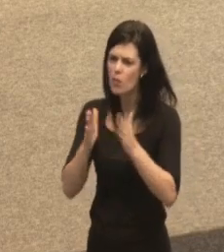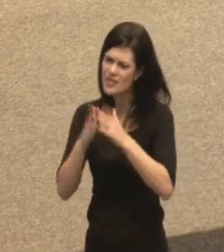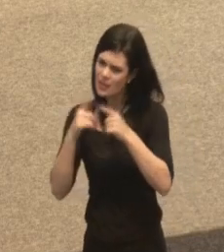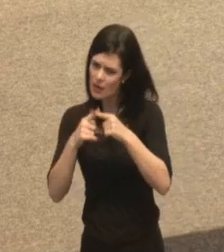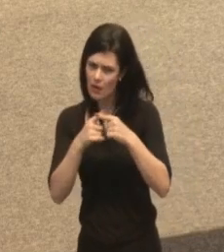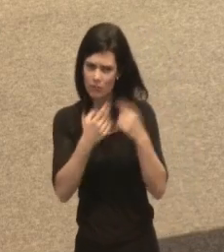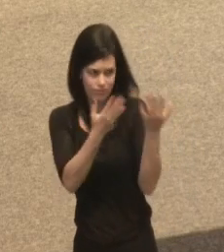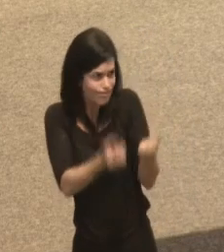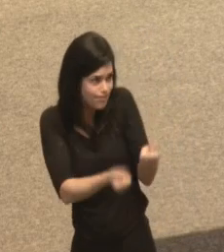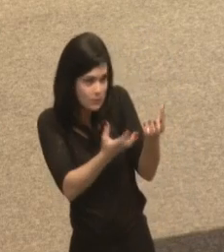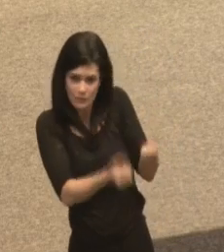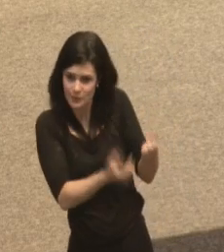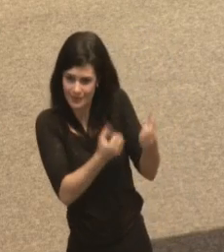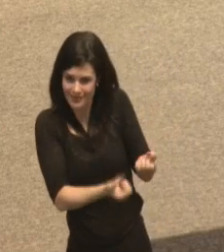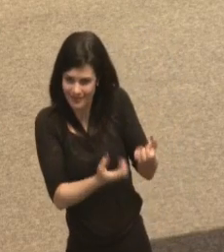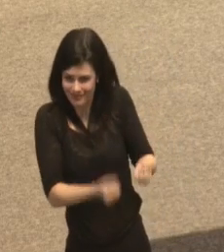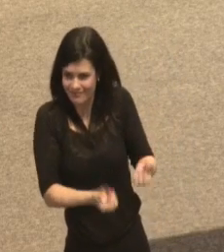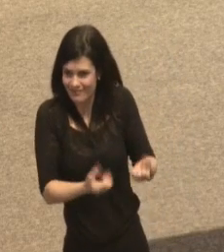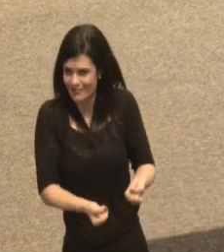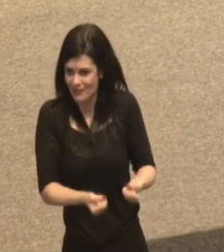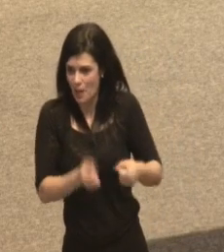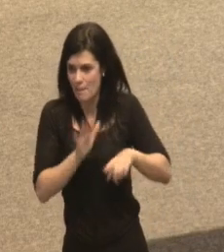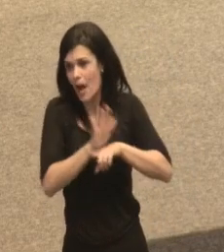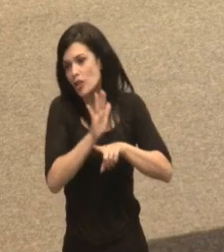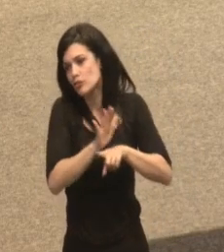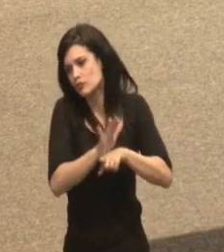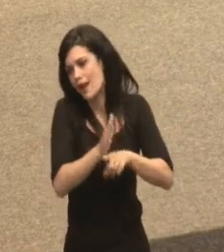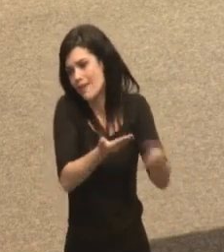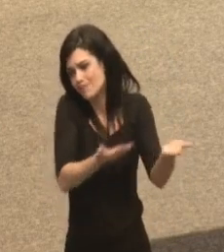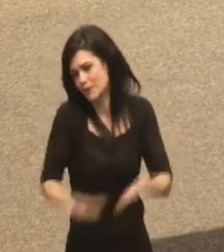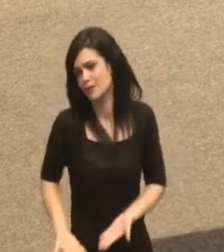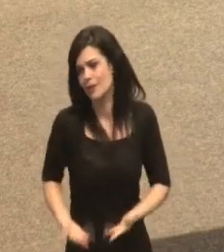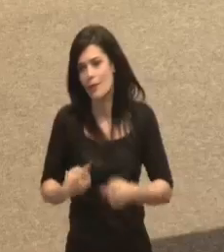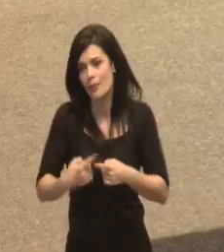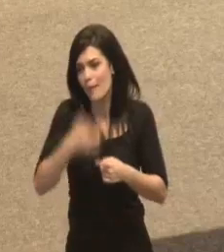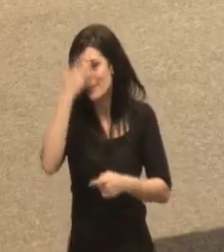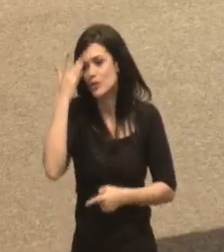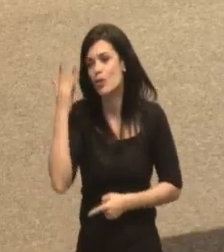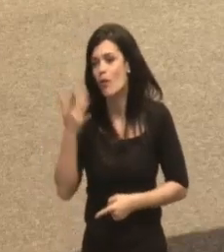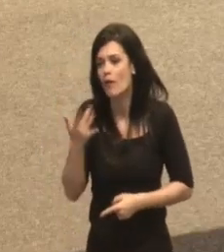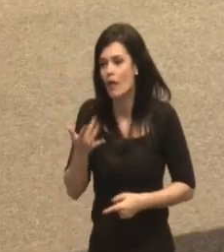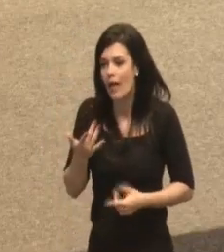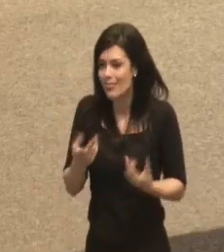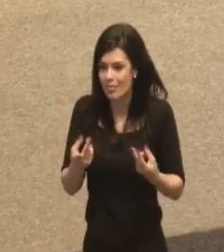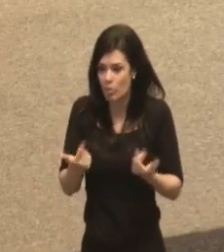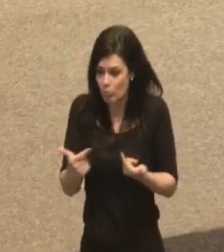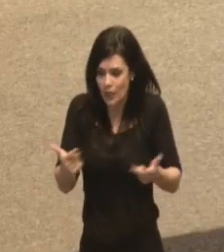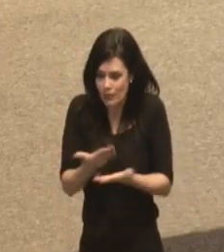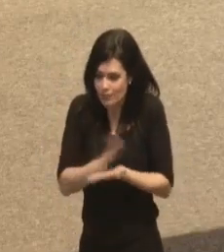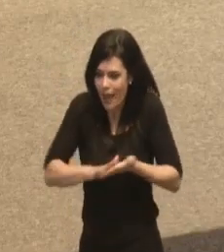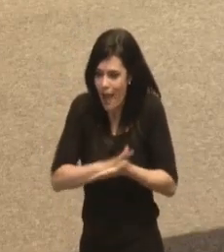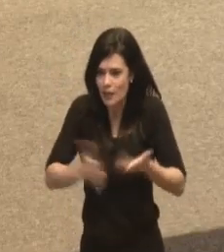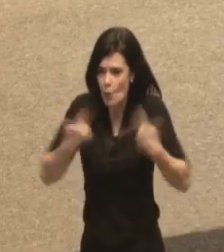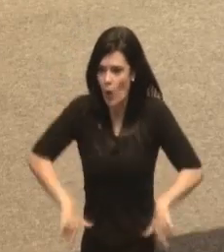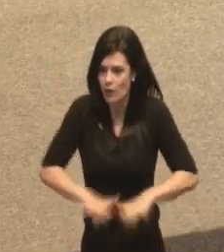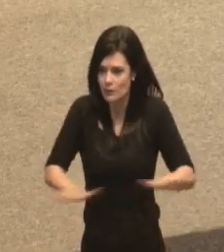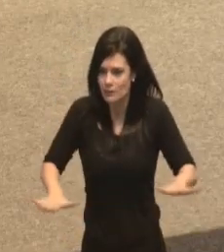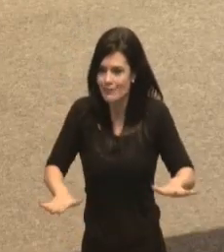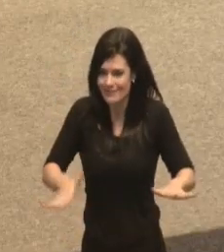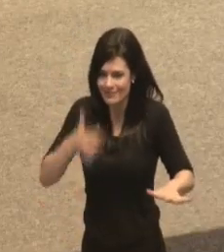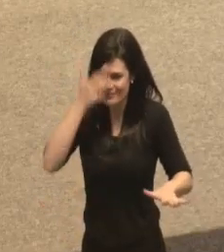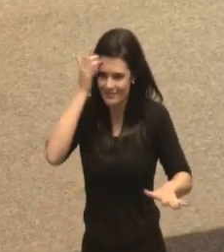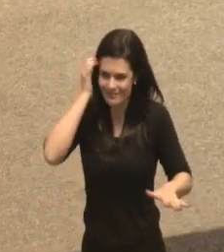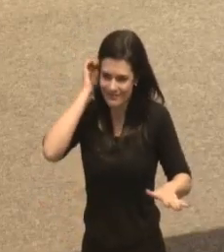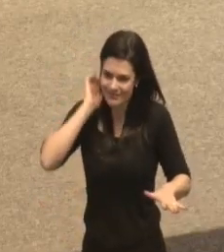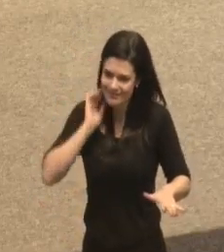igrejas têm recebido, nos ajudado nisso, receber essas pessoas que vêm da Venezuela, e a gente tem compartilhado o Evangelho, muitos têm sido batizados, e